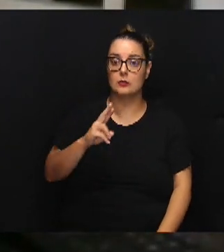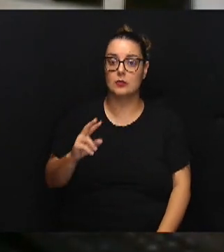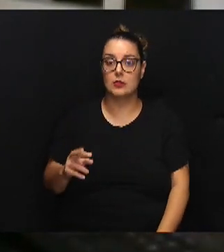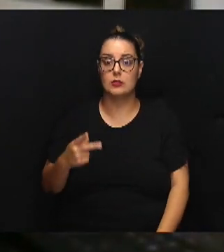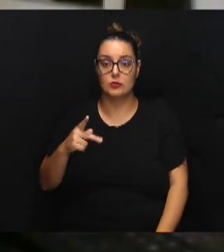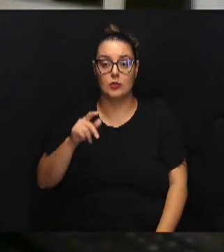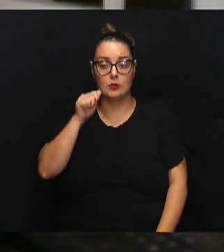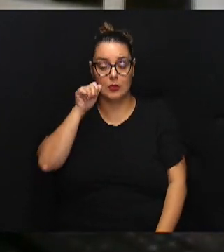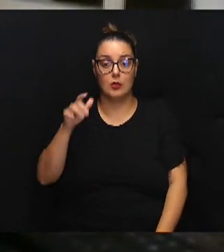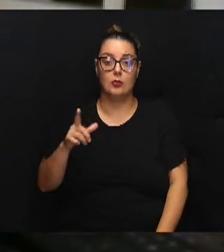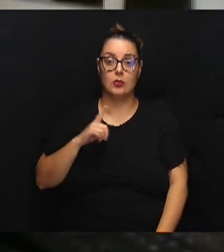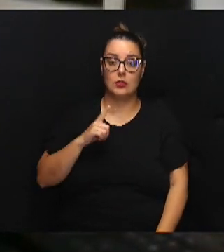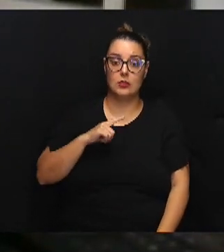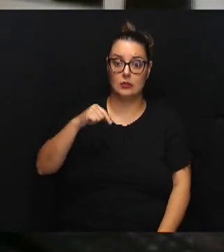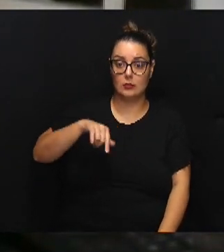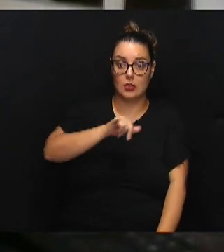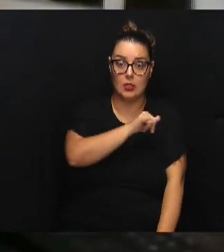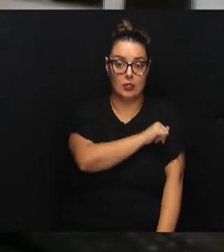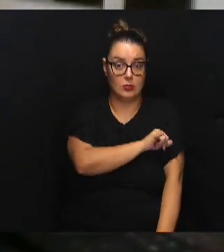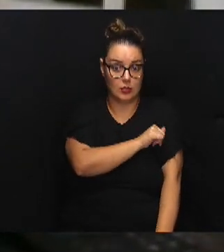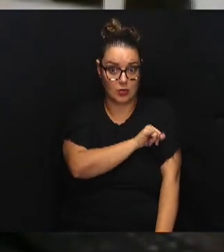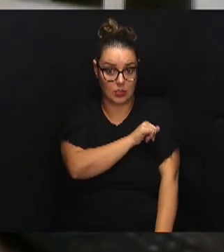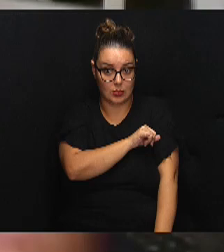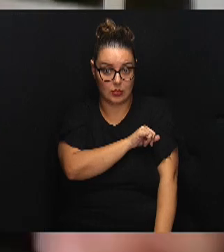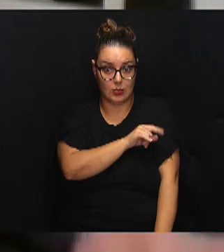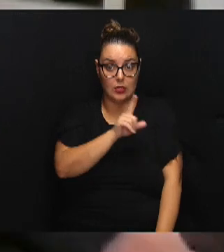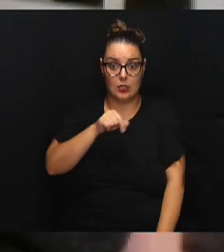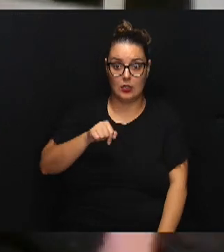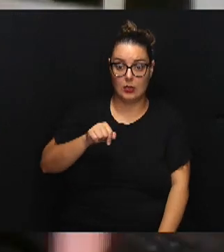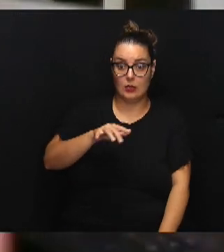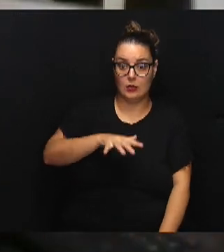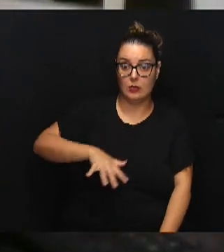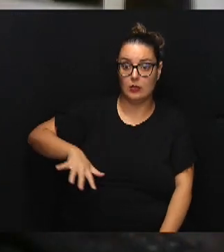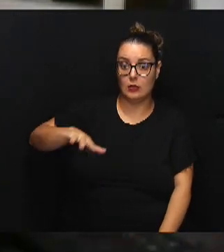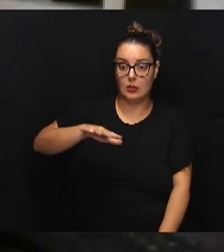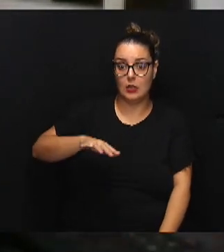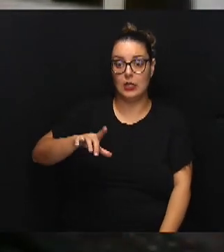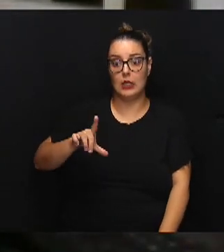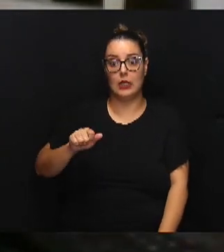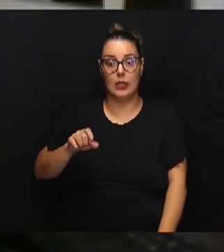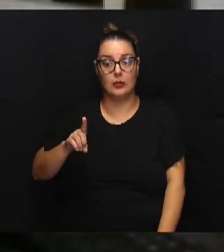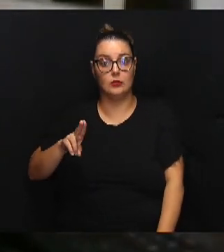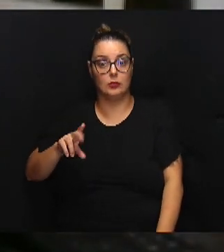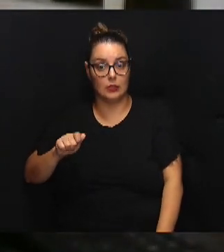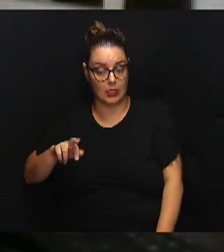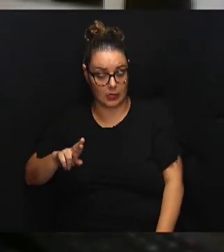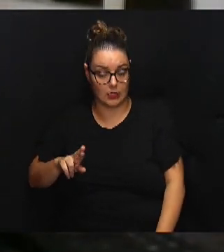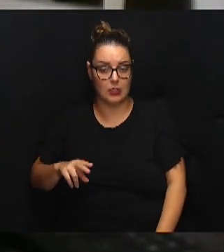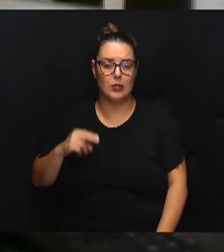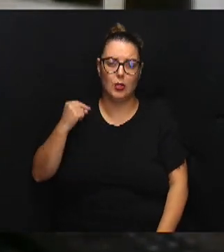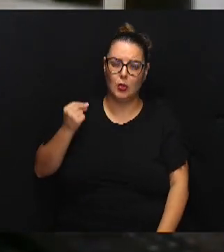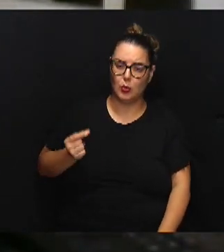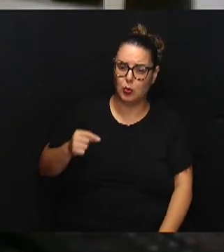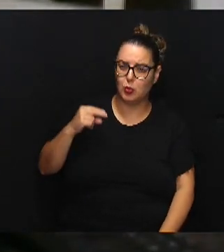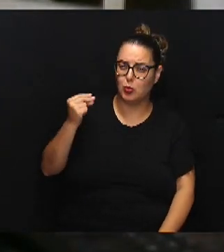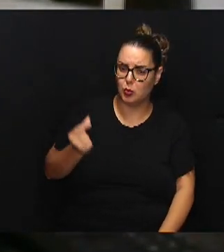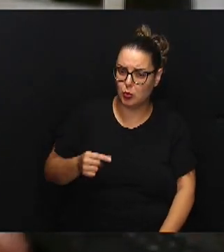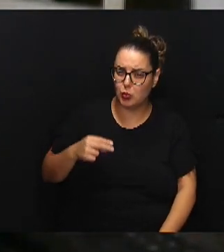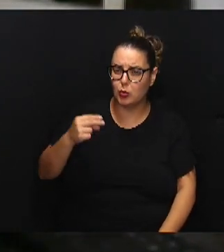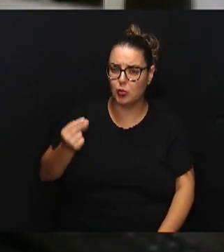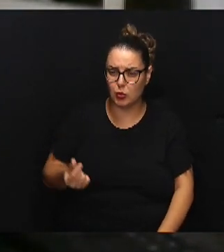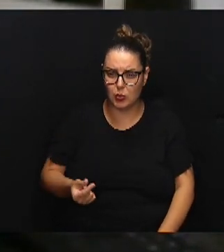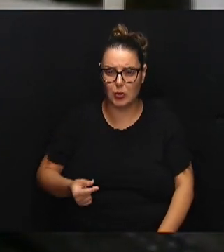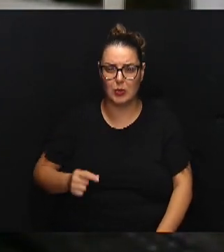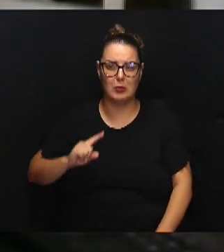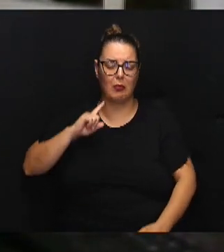Alexandre, é um caso que nós temos aqui no Rio de Janeiro, que é uma área lagunar, que muito tempo sofreu contaminação de jeitos de